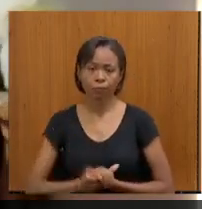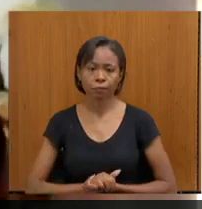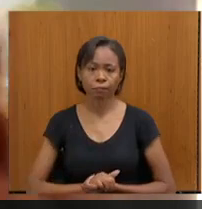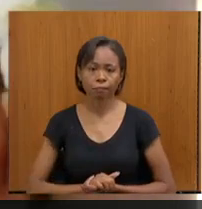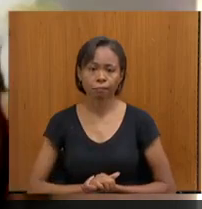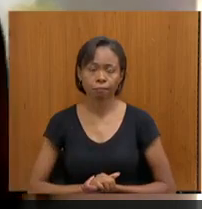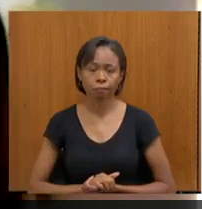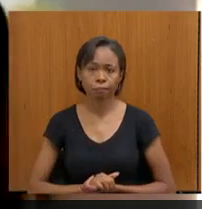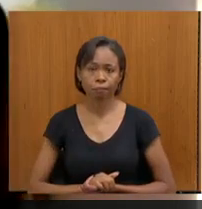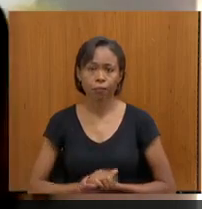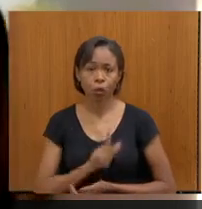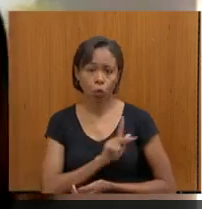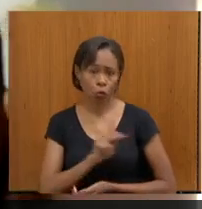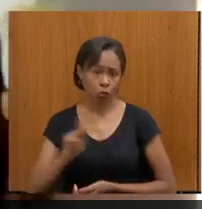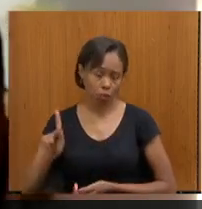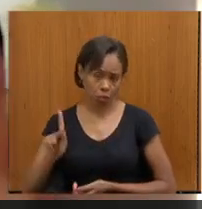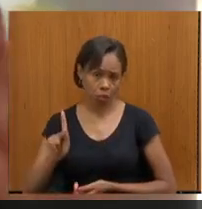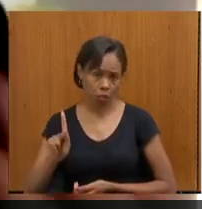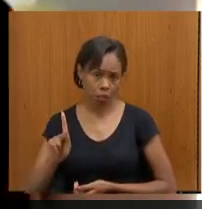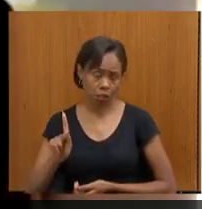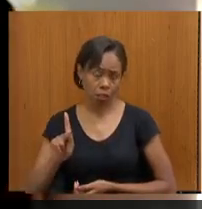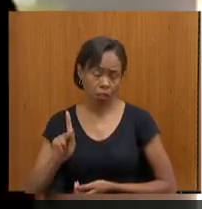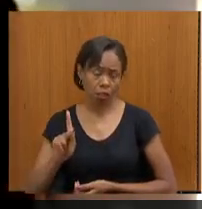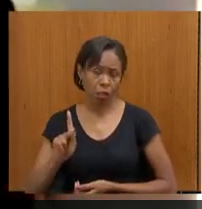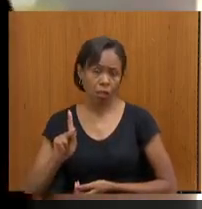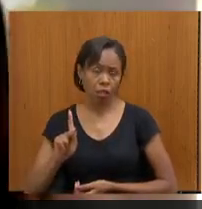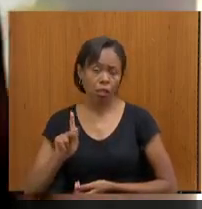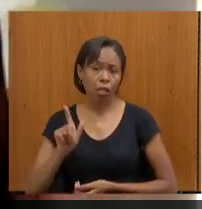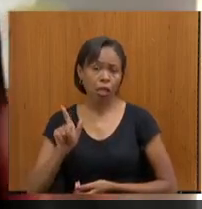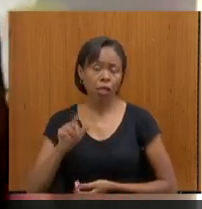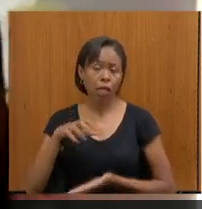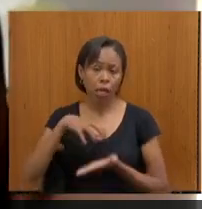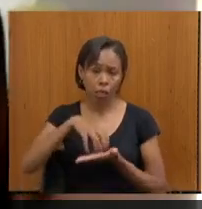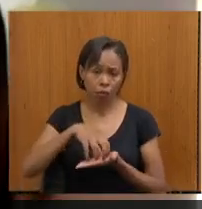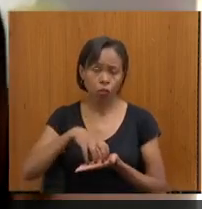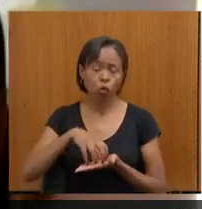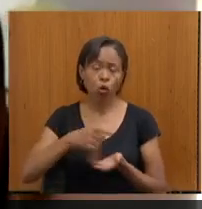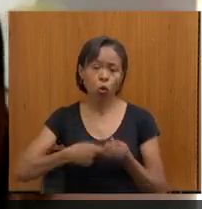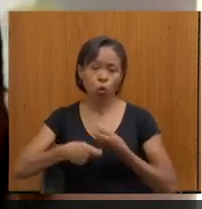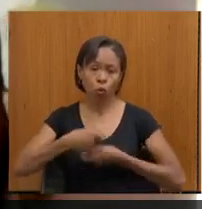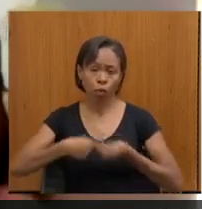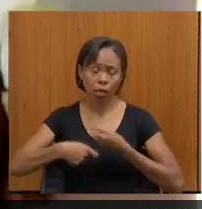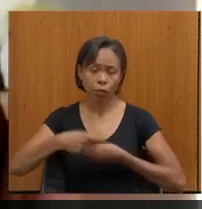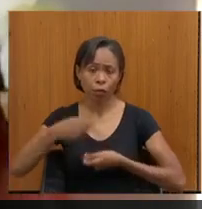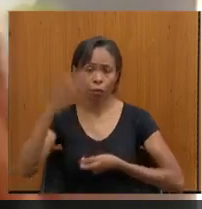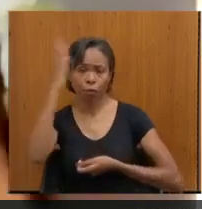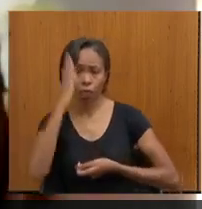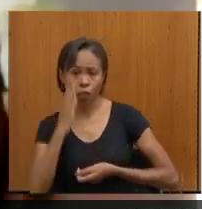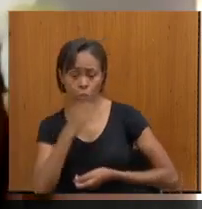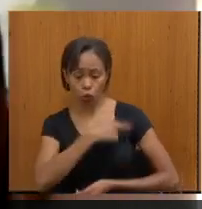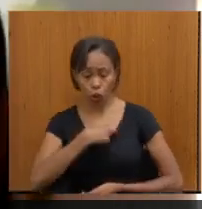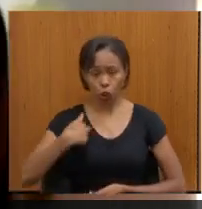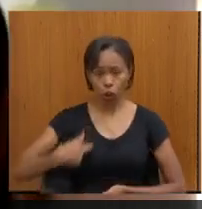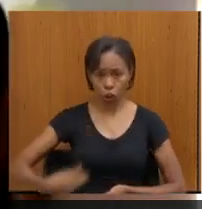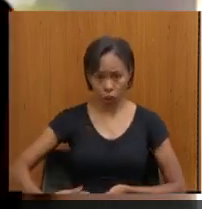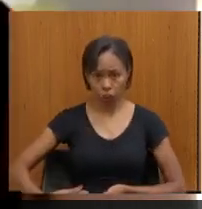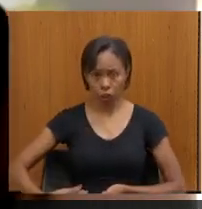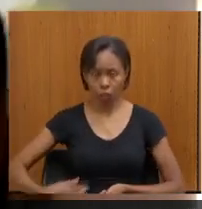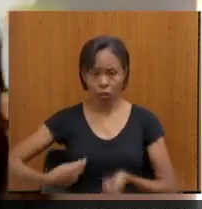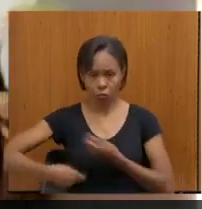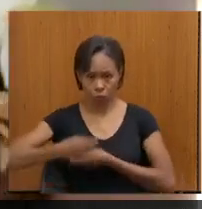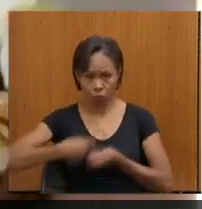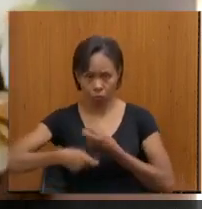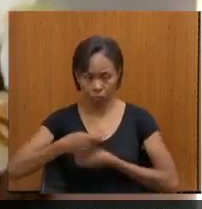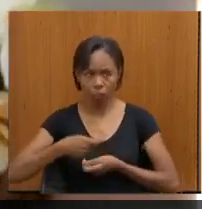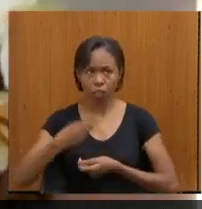como presidente da Câmara de Comércio e Indústria brasil-china e foi fundada há 35 anos